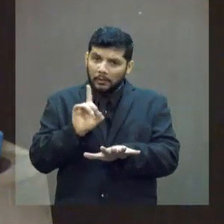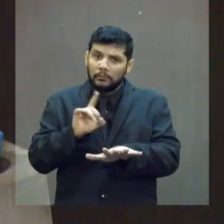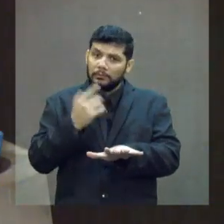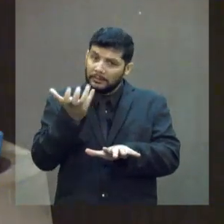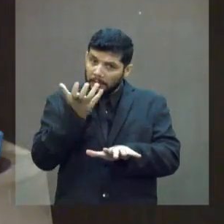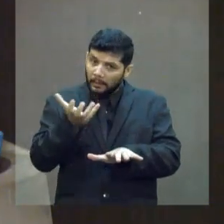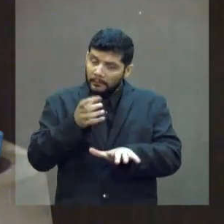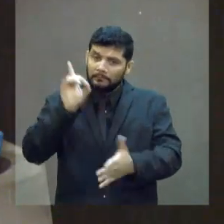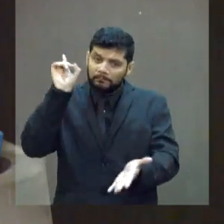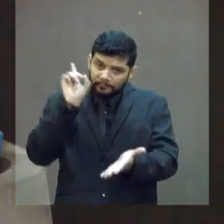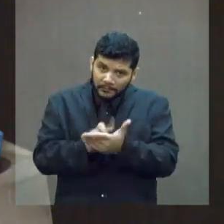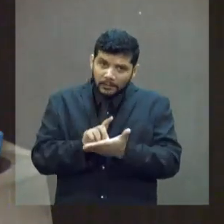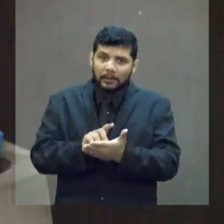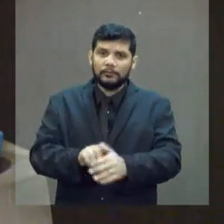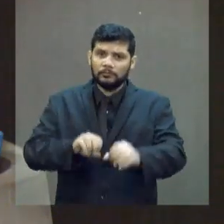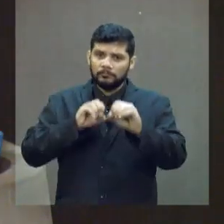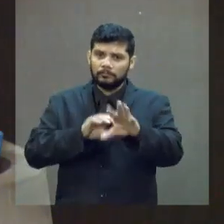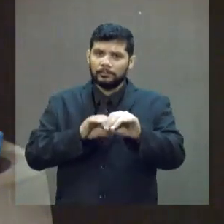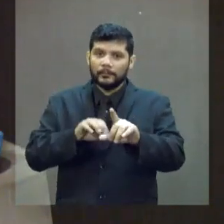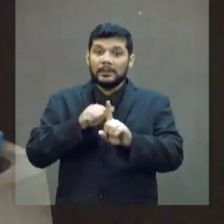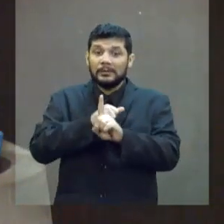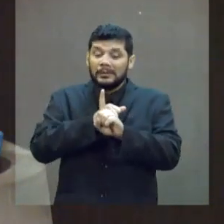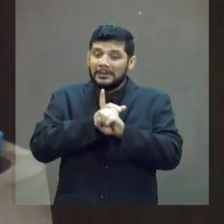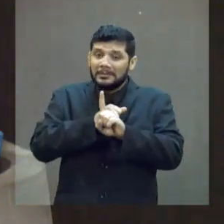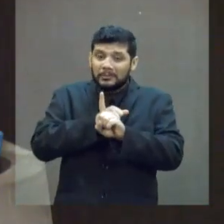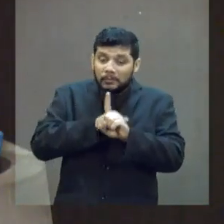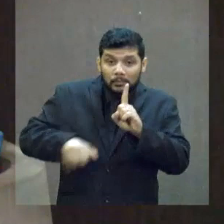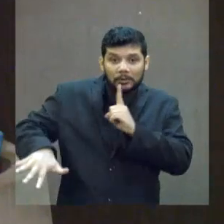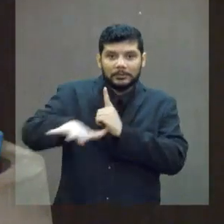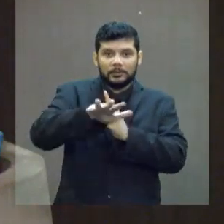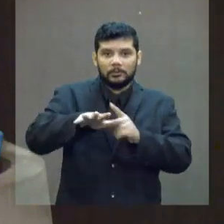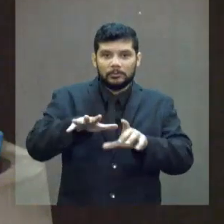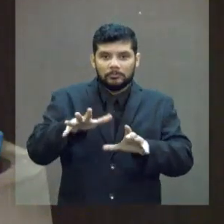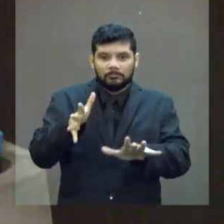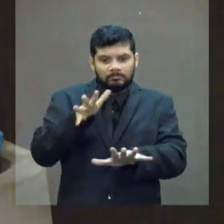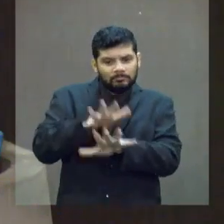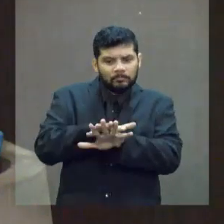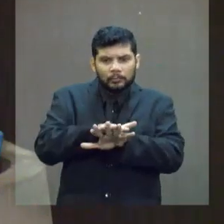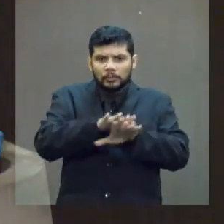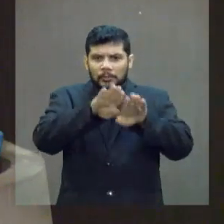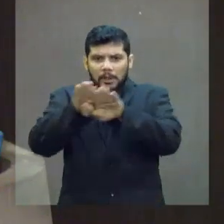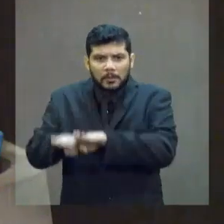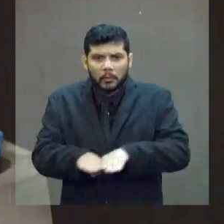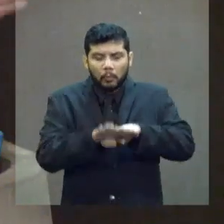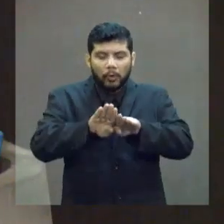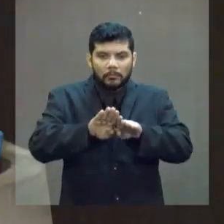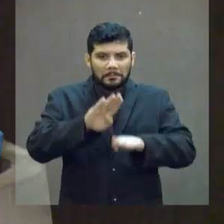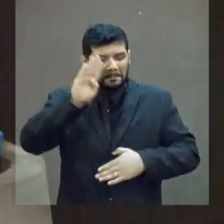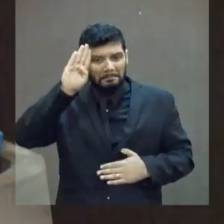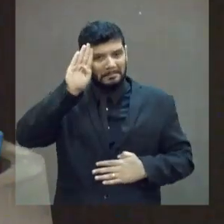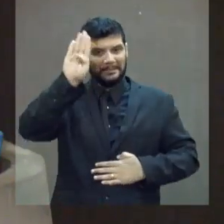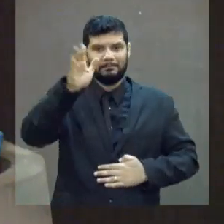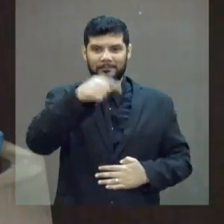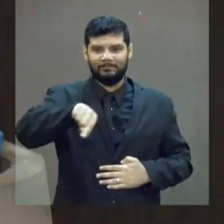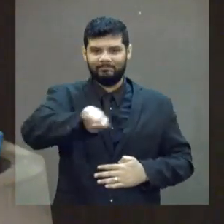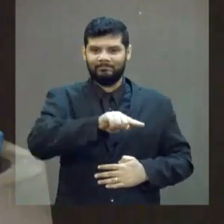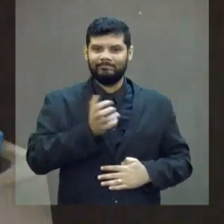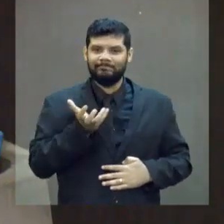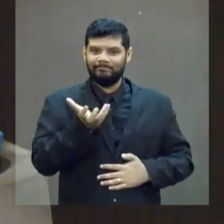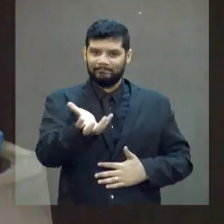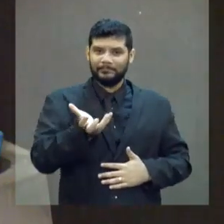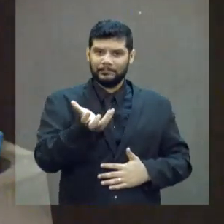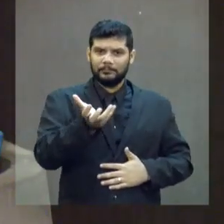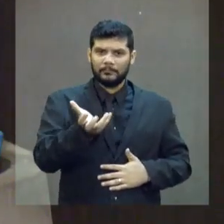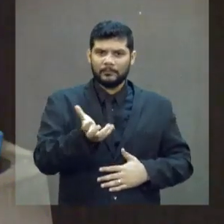Ela é educação. Nós queremos uma sociedade inclusiva, uma sociedade onde caibam todos, indistintamente,